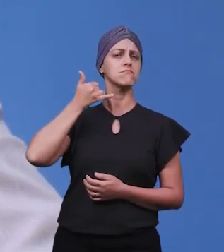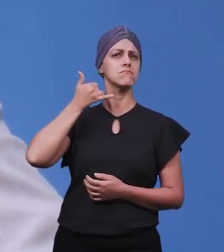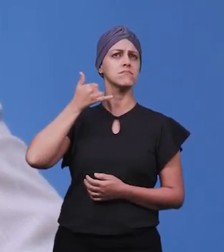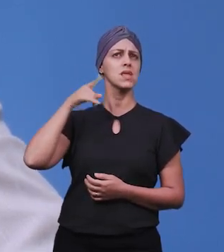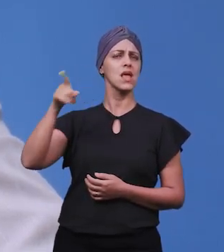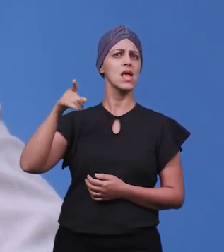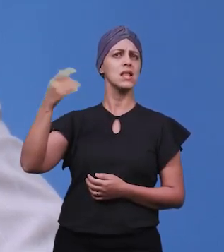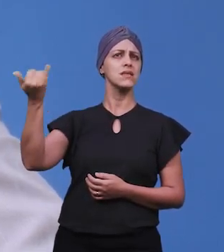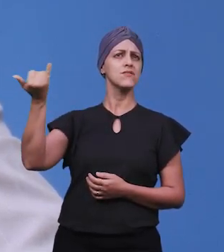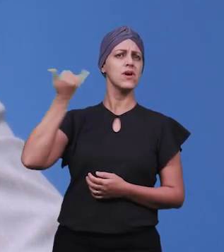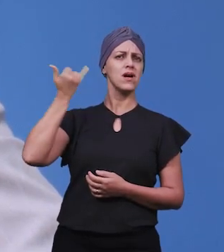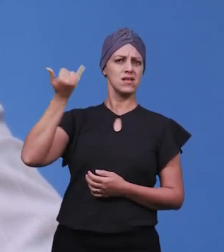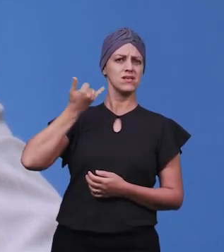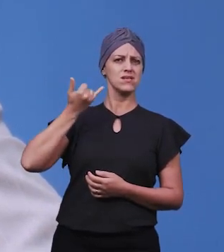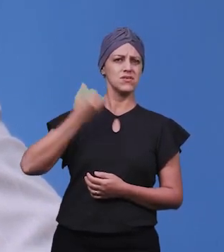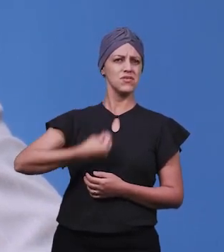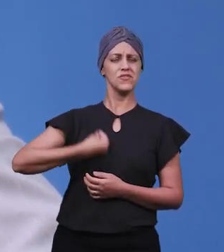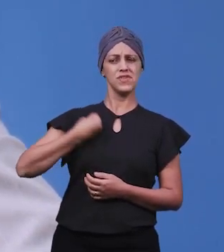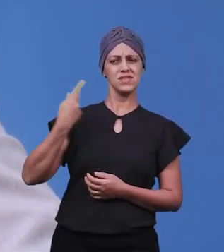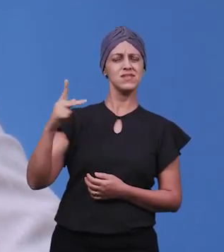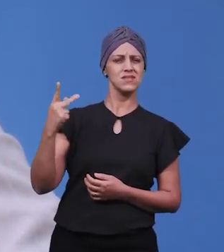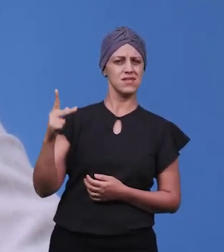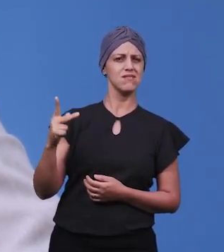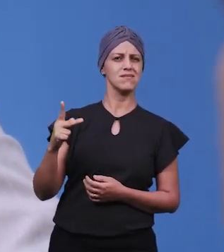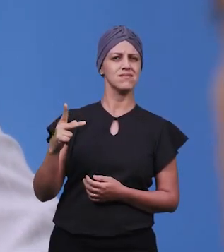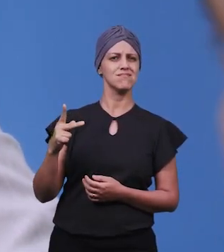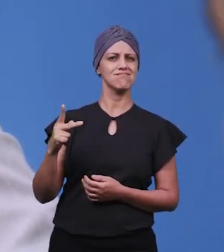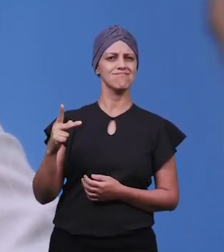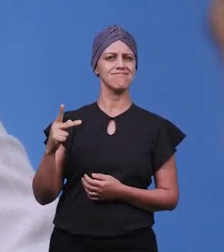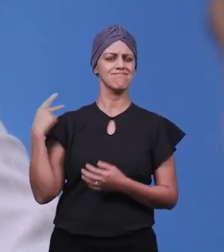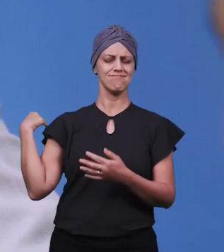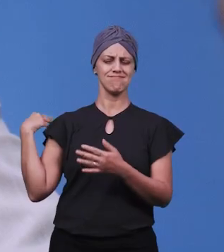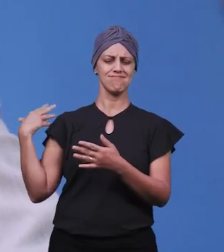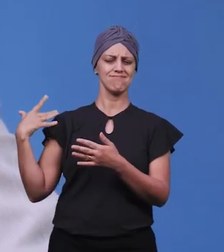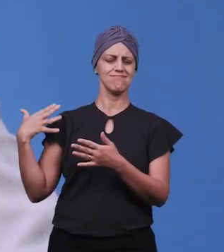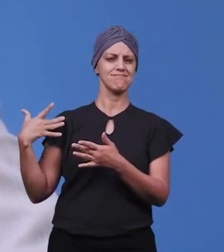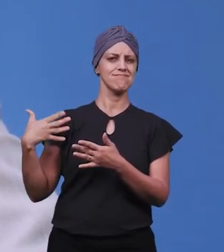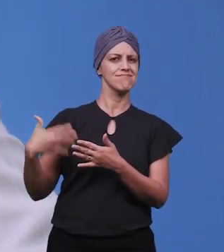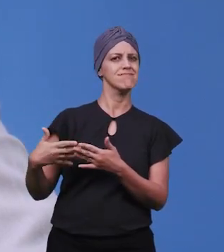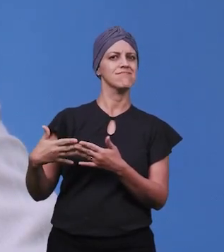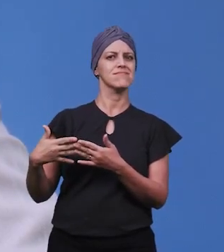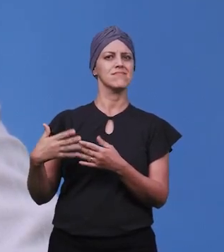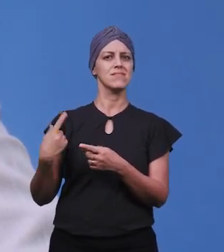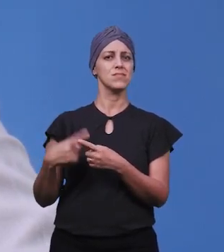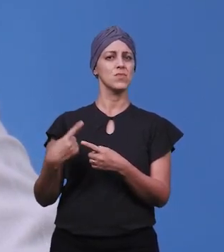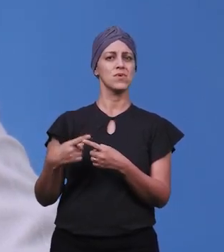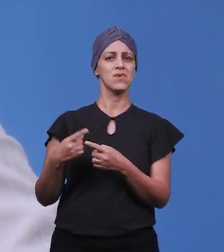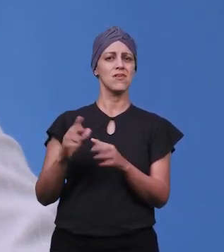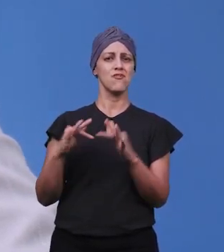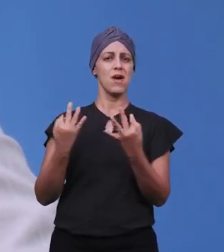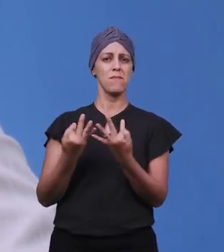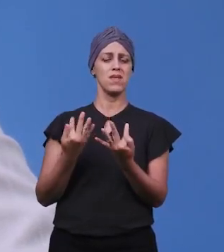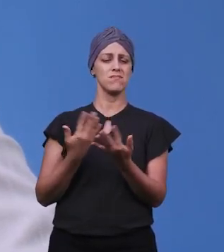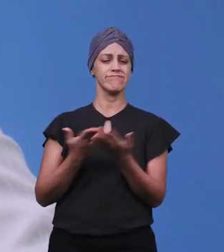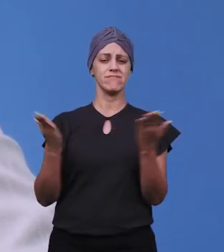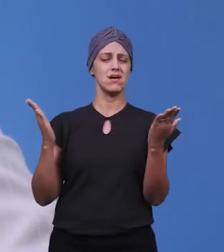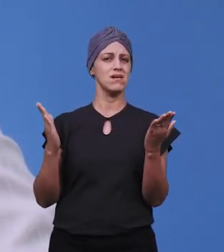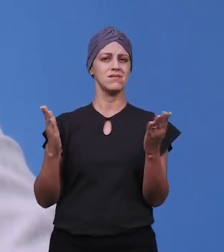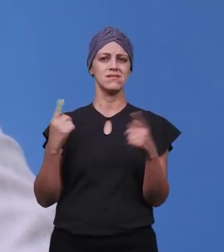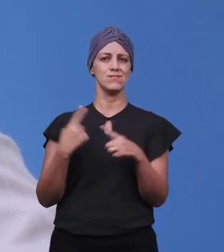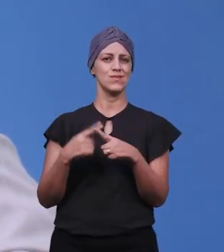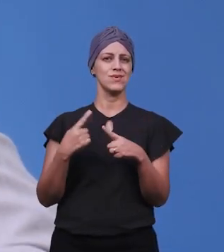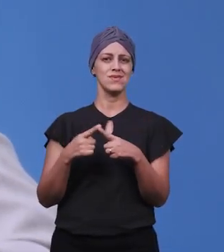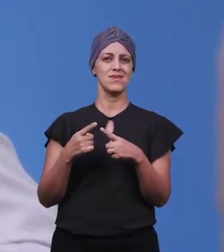vida que ele, né, estava vivendo, tinha vivido, e levou ele a perder a família,